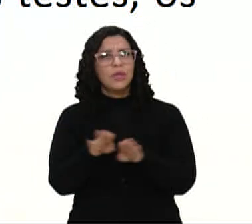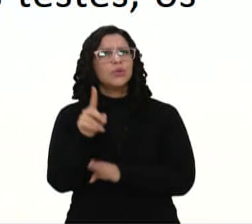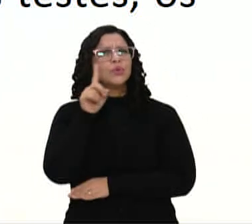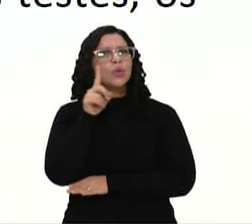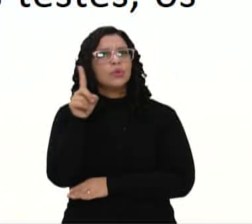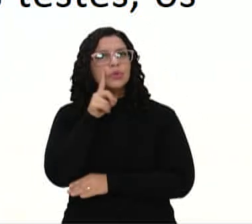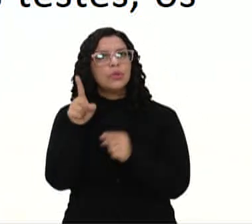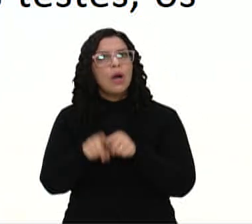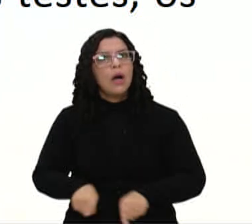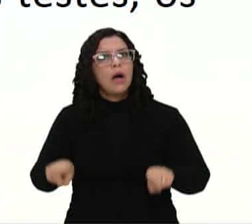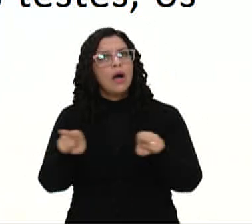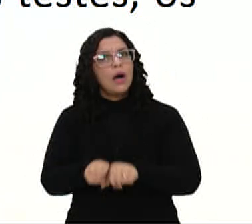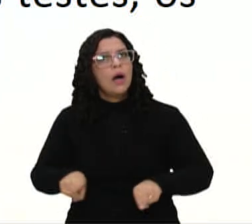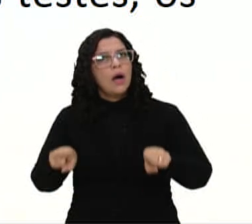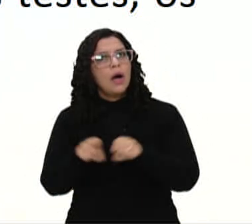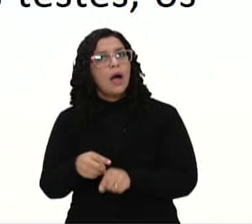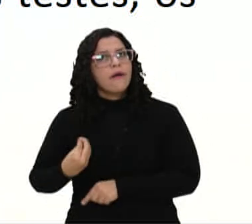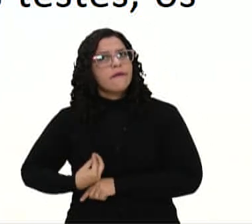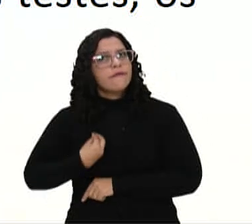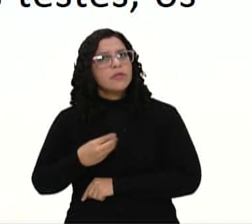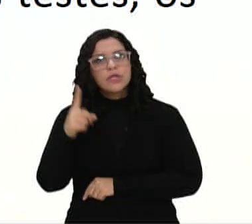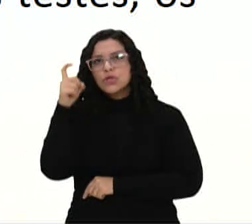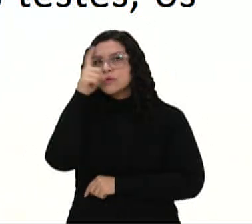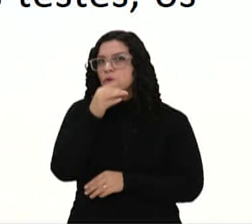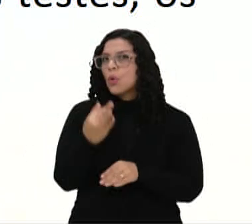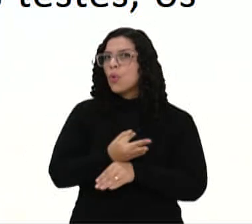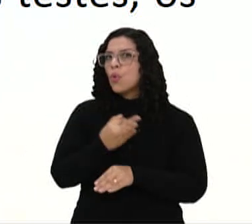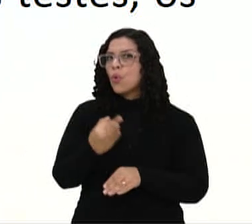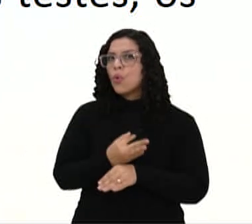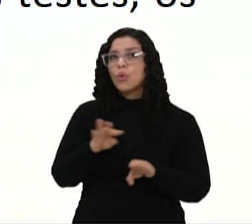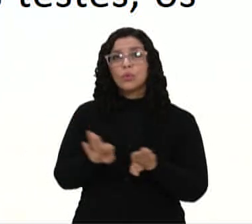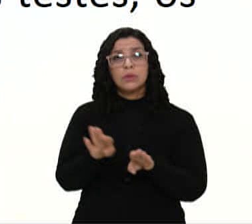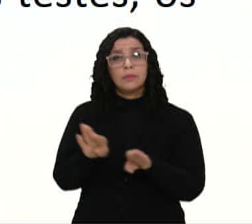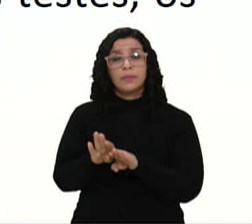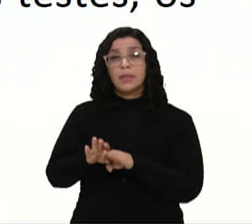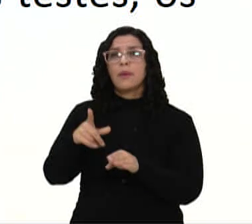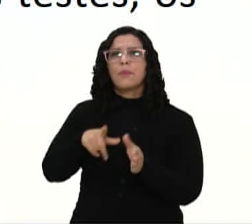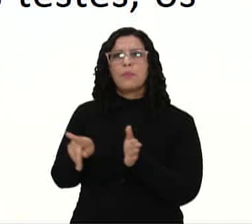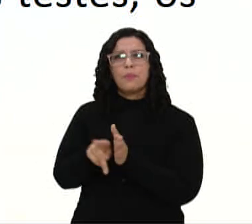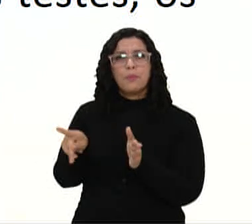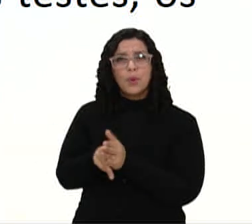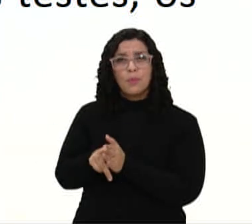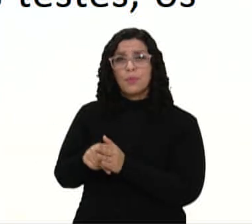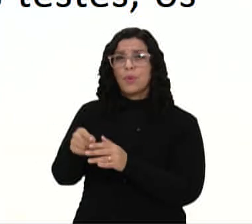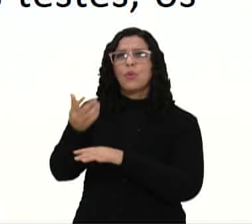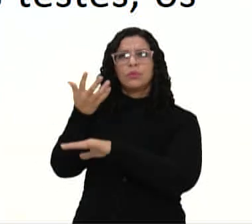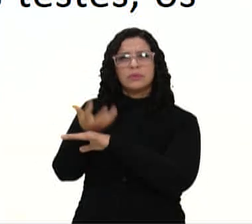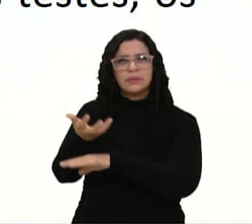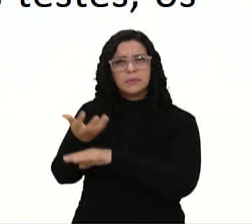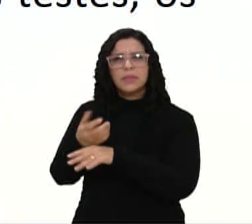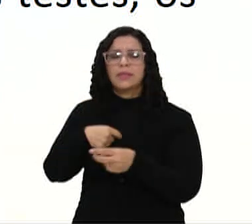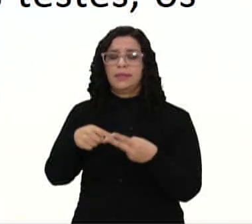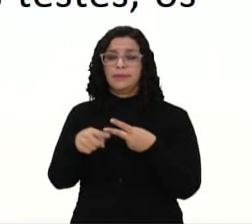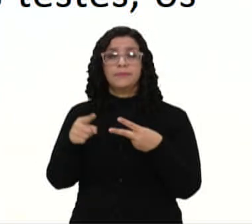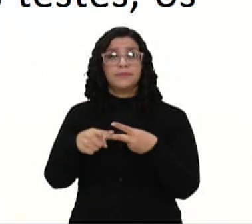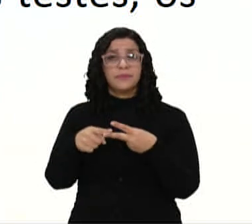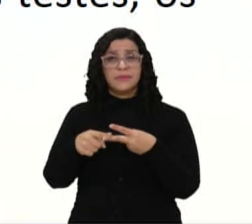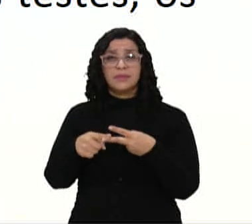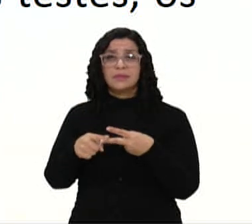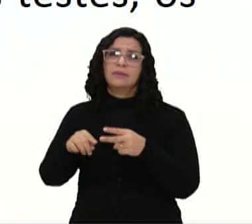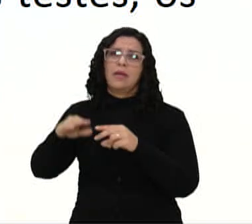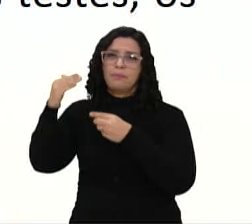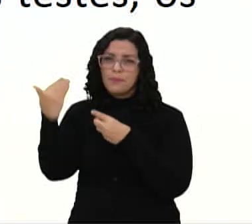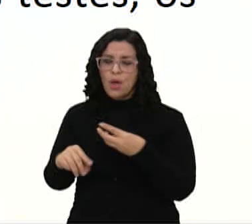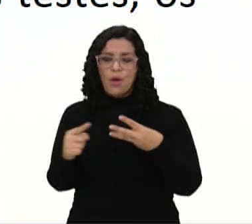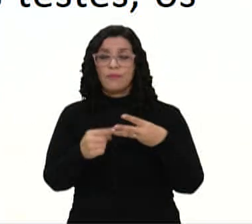diariamente é muitíssimo difícil de suportar. A matéria, os testes, os colegas, o clima à tua